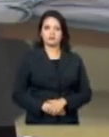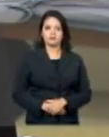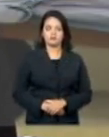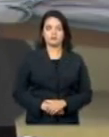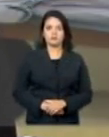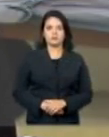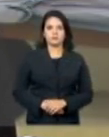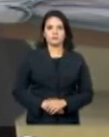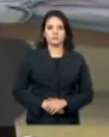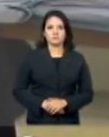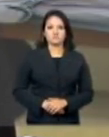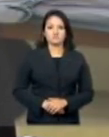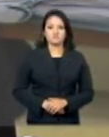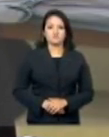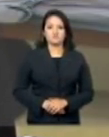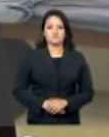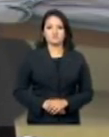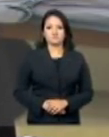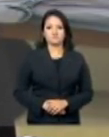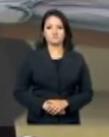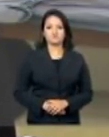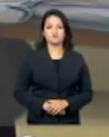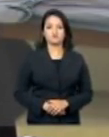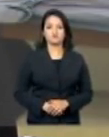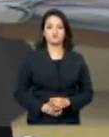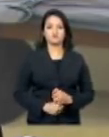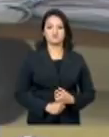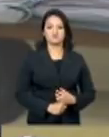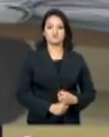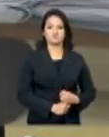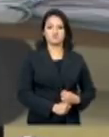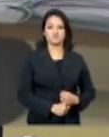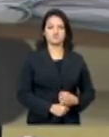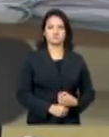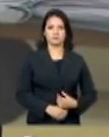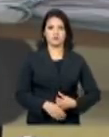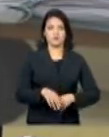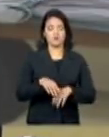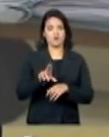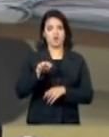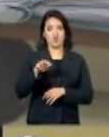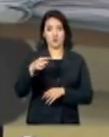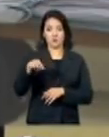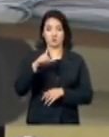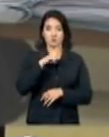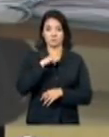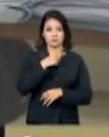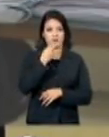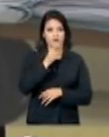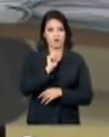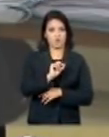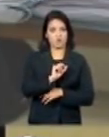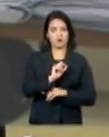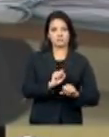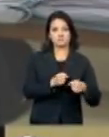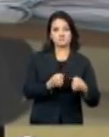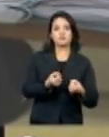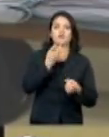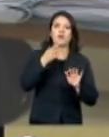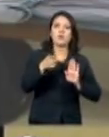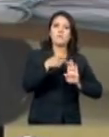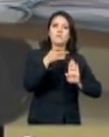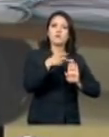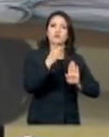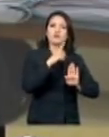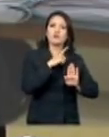lhe o seguinte a união sustenta em síntese que se sobre a portaria que concedeu anistia